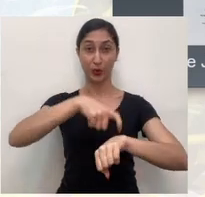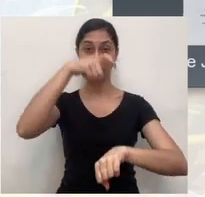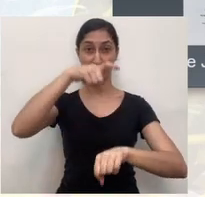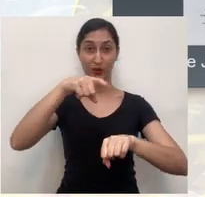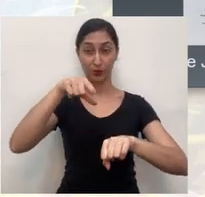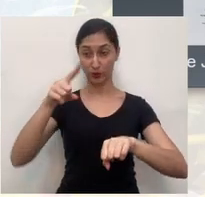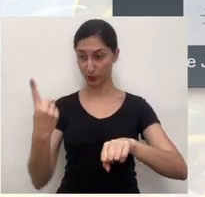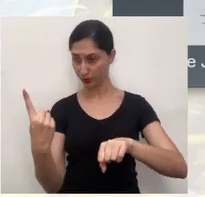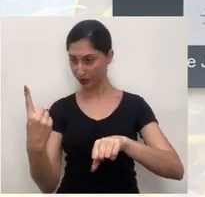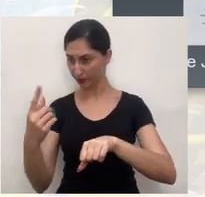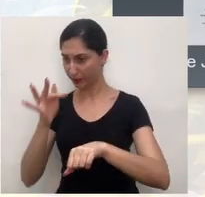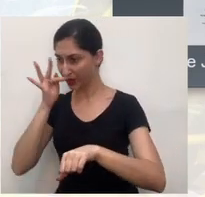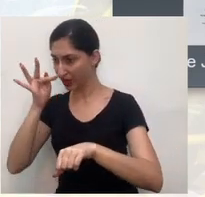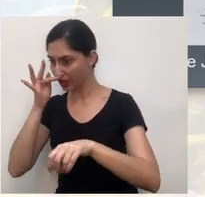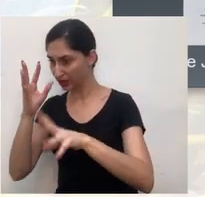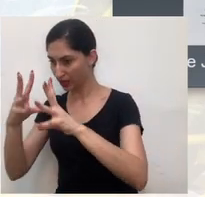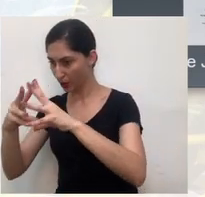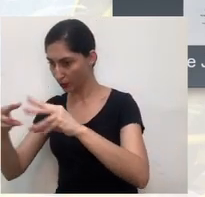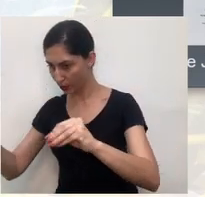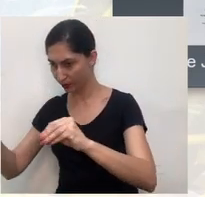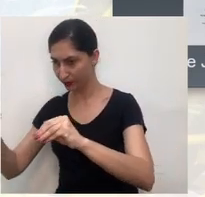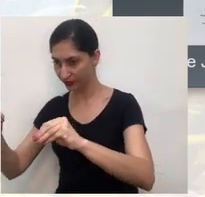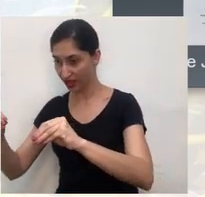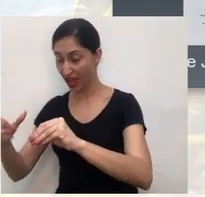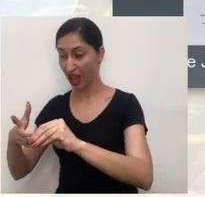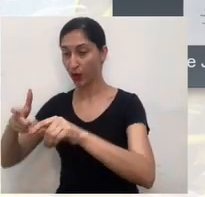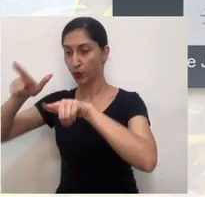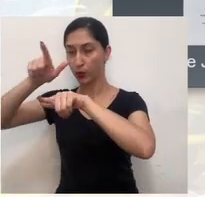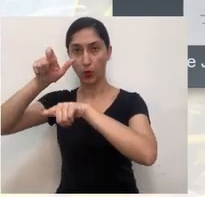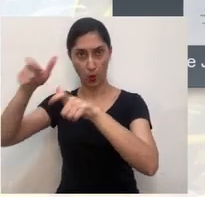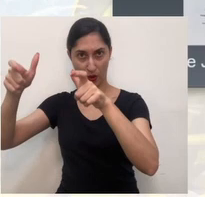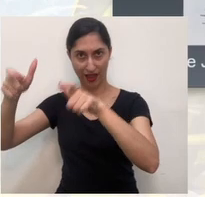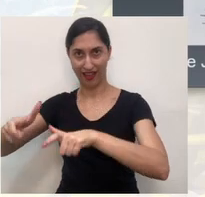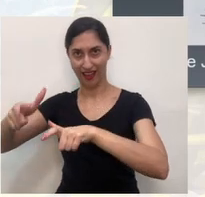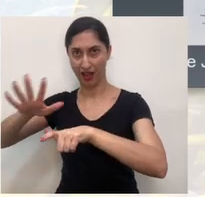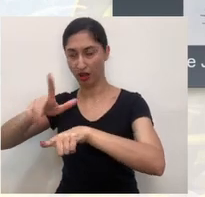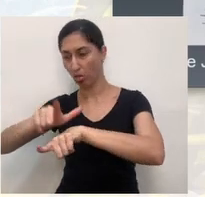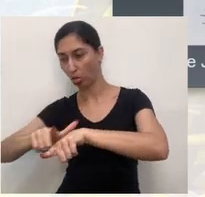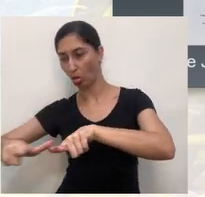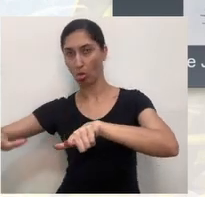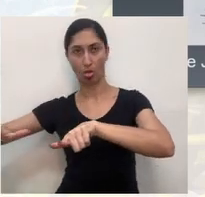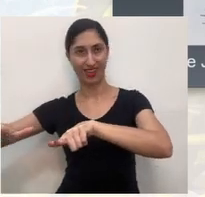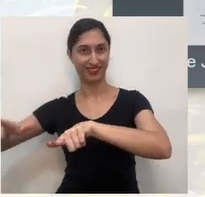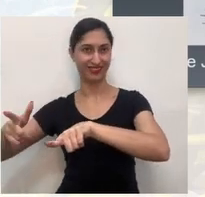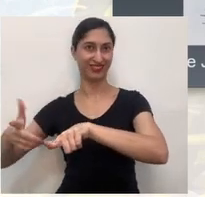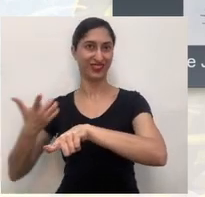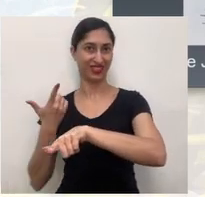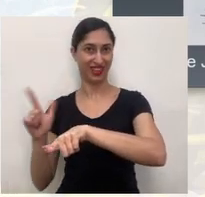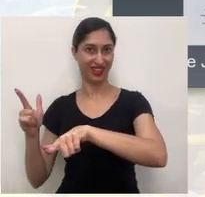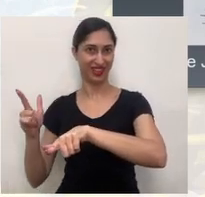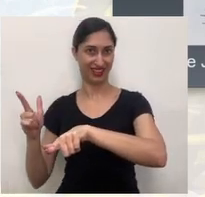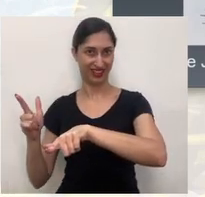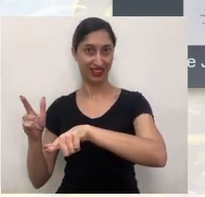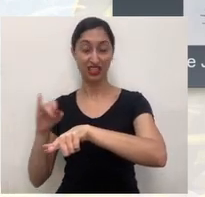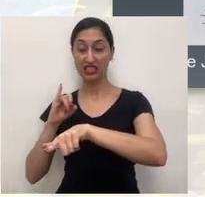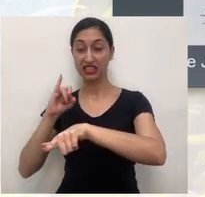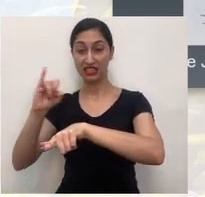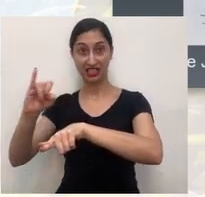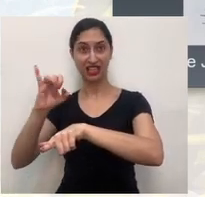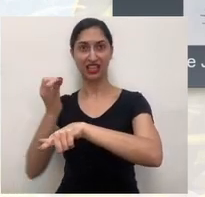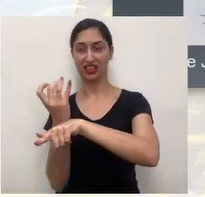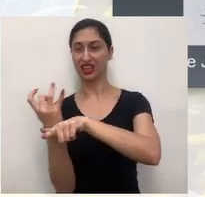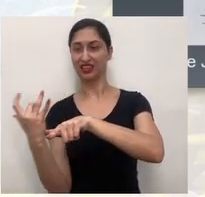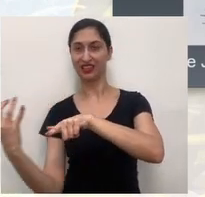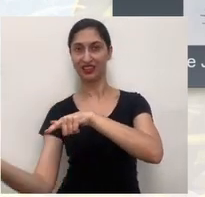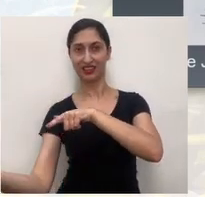outras, o buraco que ela deixa, não fica tão evidente quando ela usa esse tipo de composição. De toda